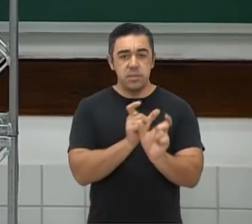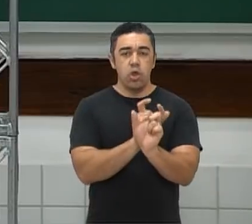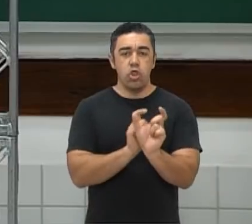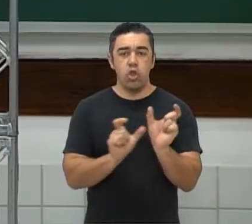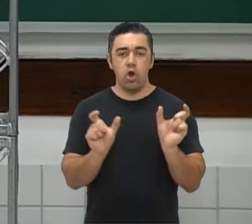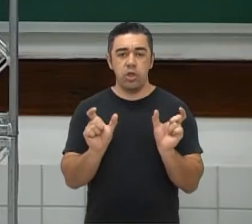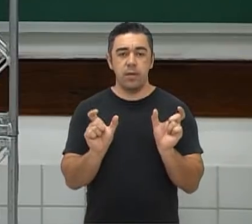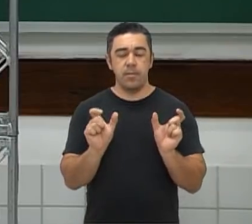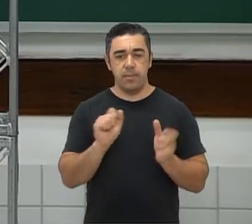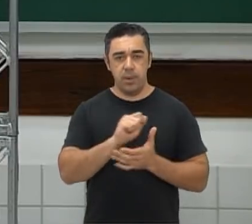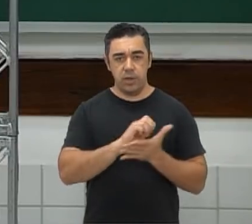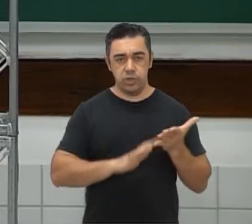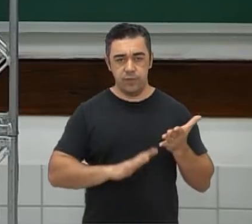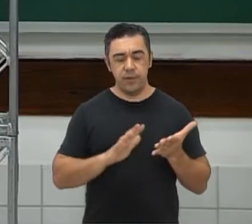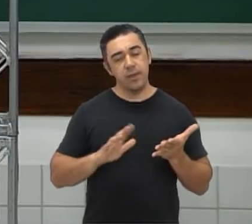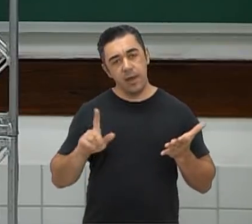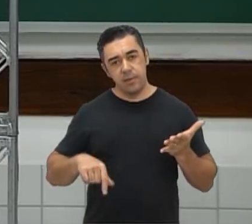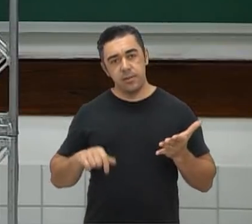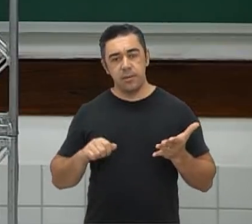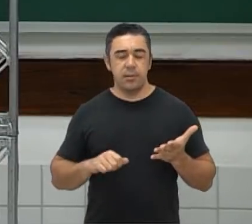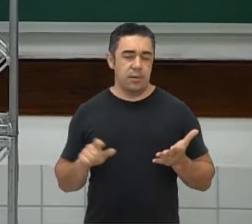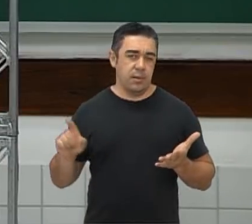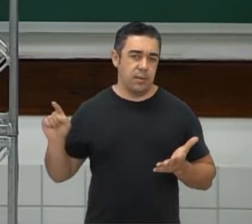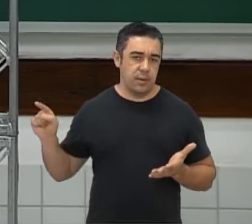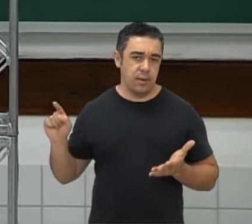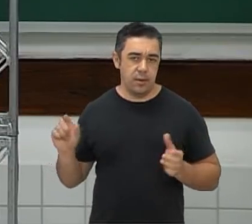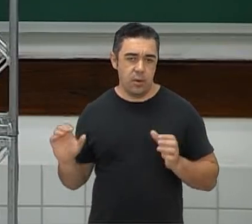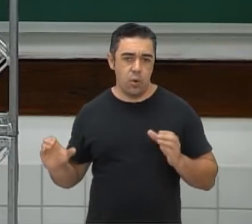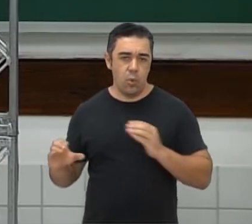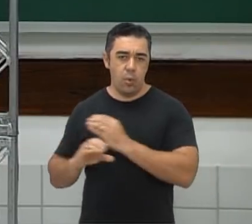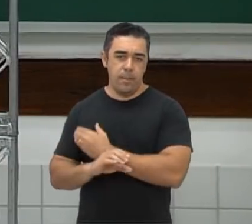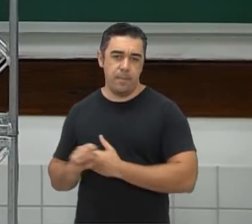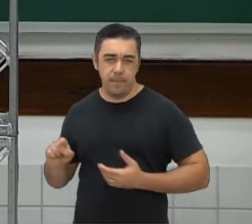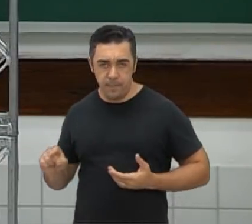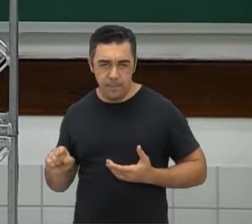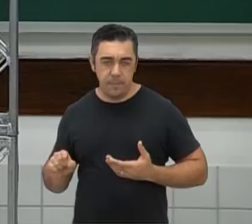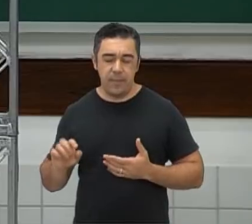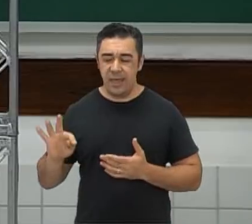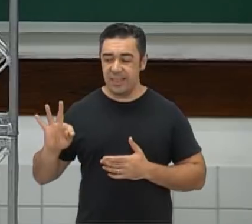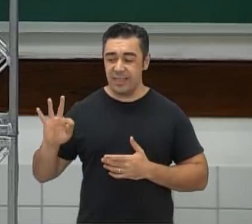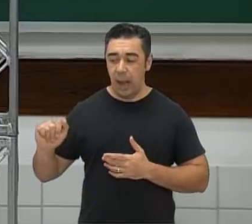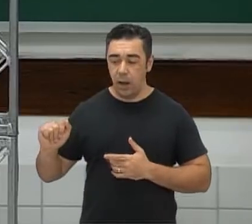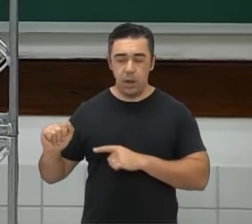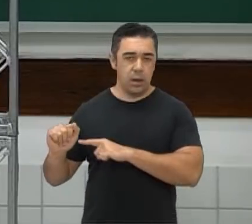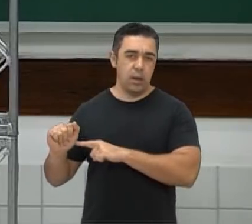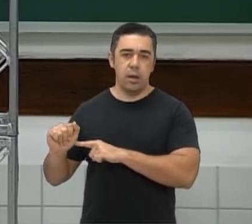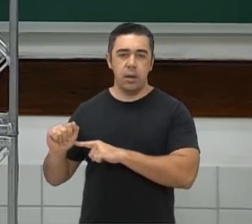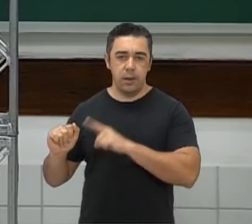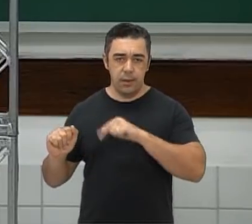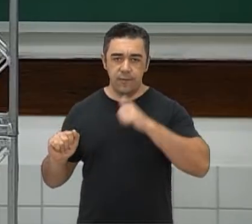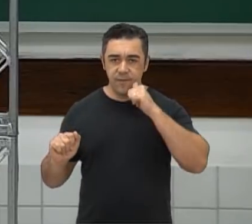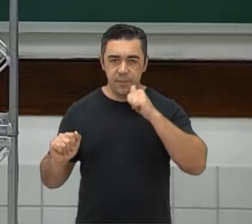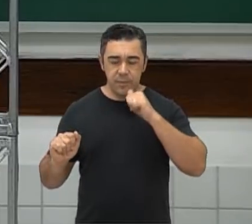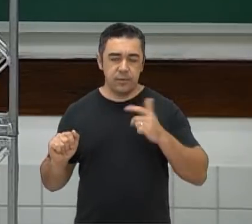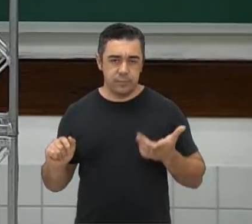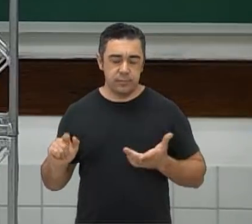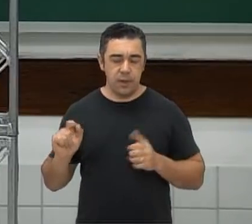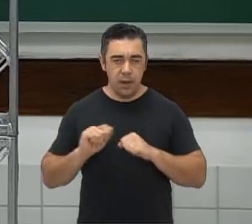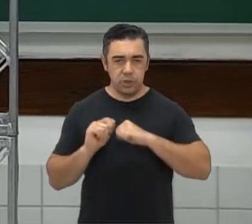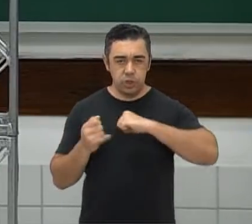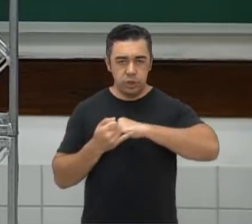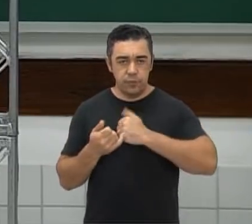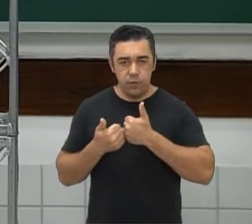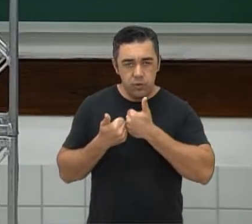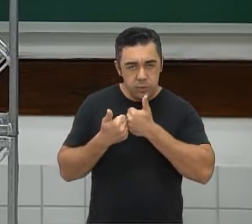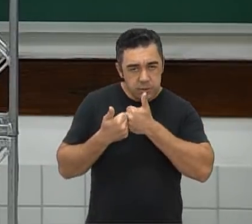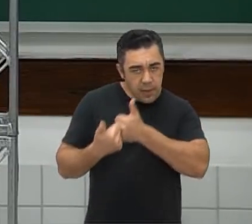quero atribuir um adjetivo de completude, né, tarefa completa, então vai ficar também o adjetivo no feminino,